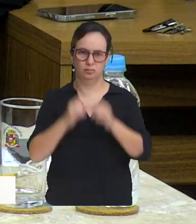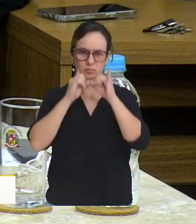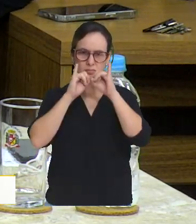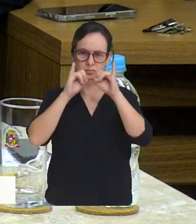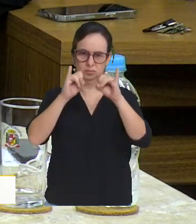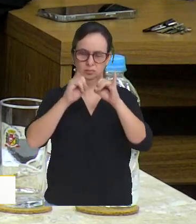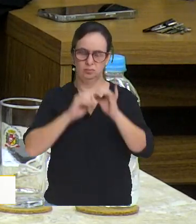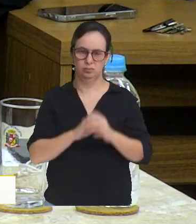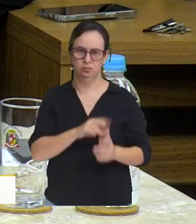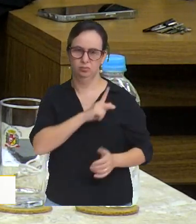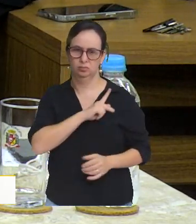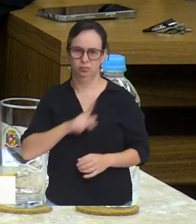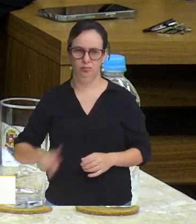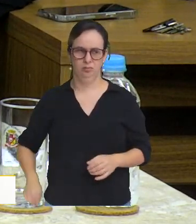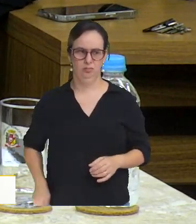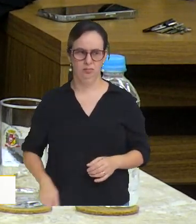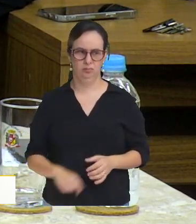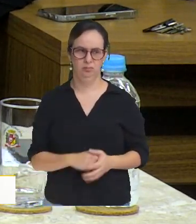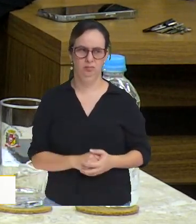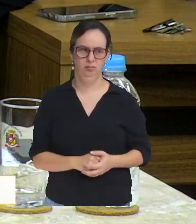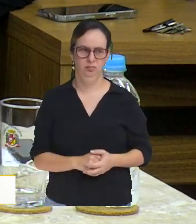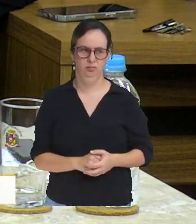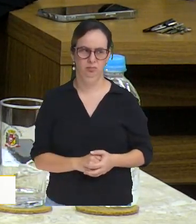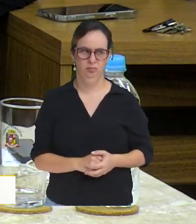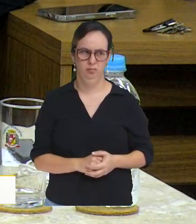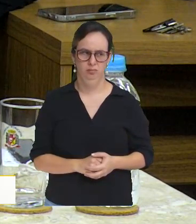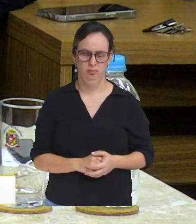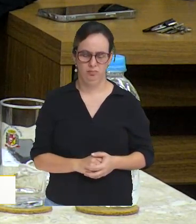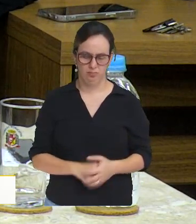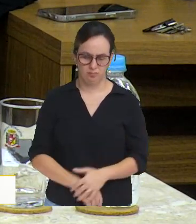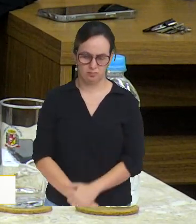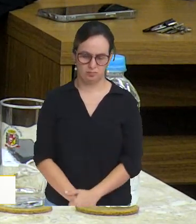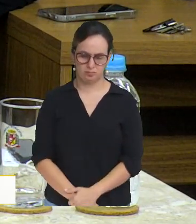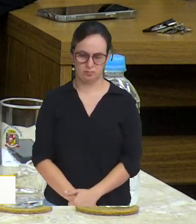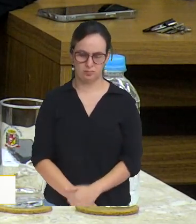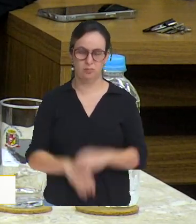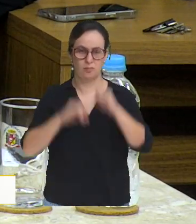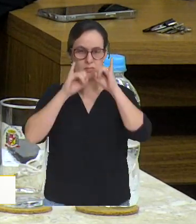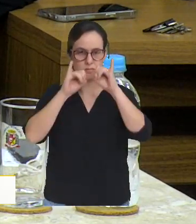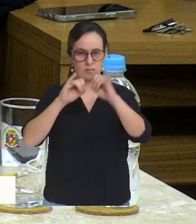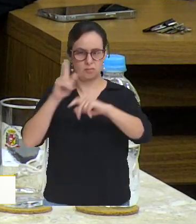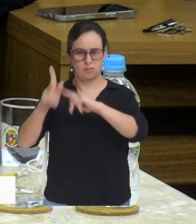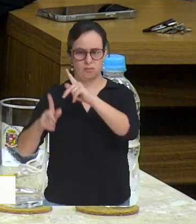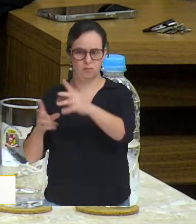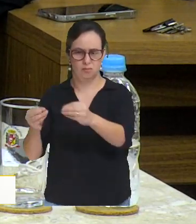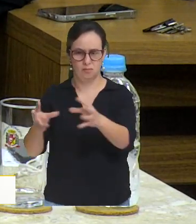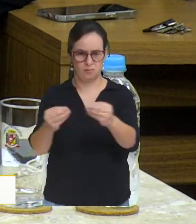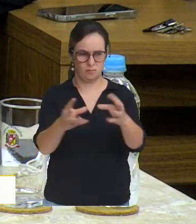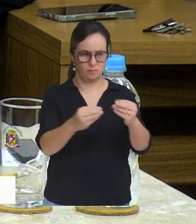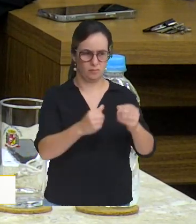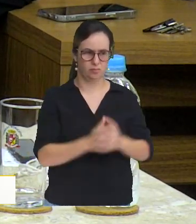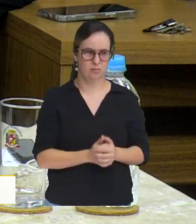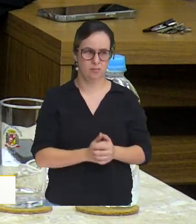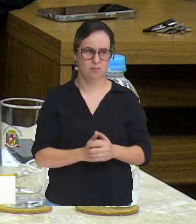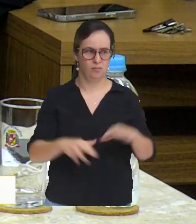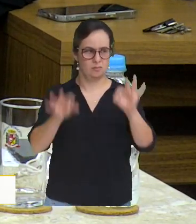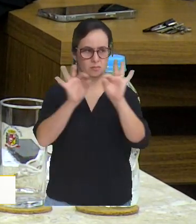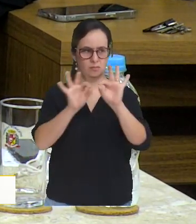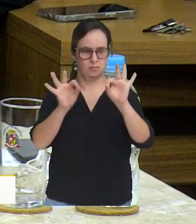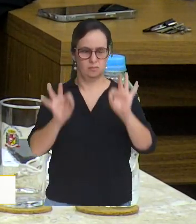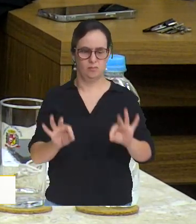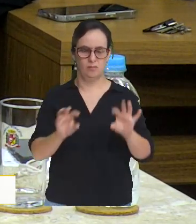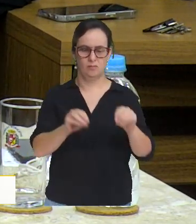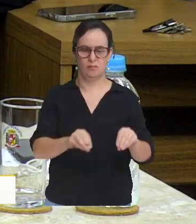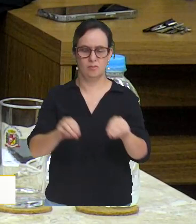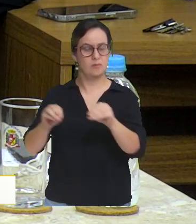presidente, só para informar aqui a população que esse projeto foi adiado por uma sessão justamente para